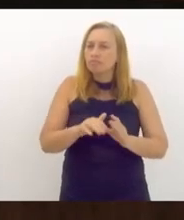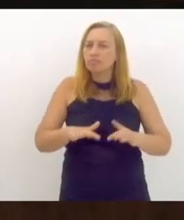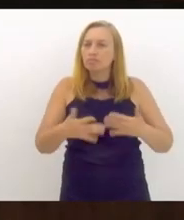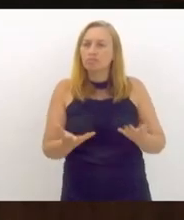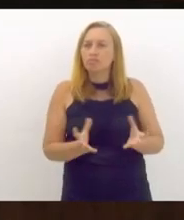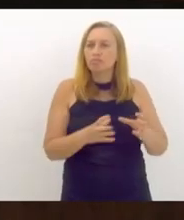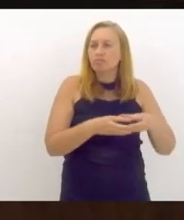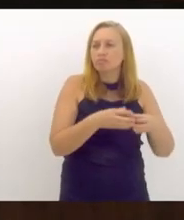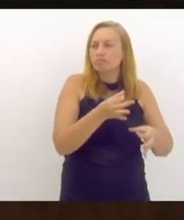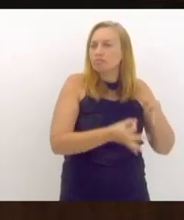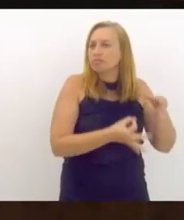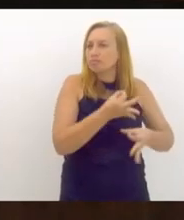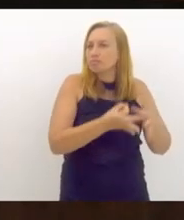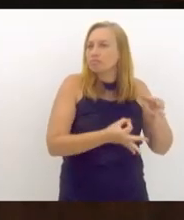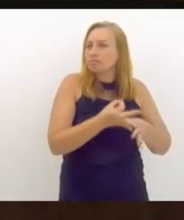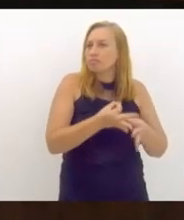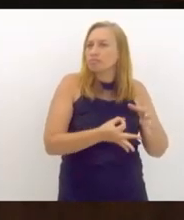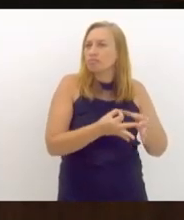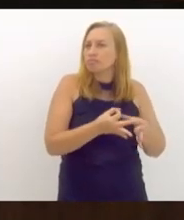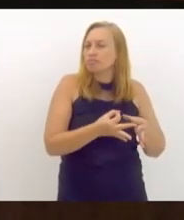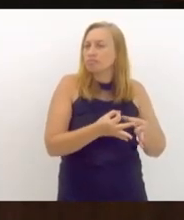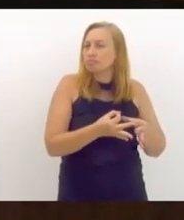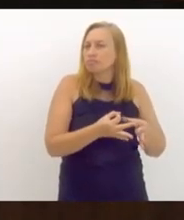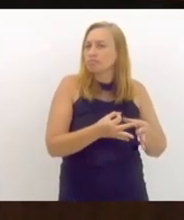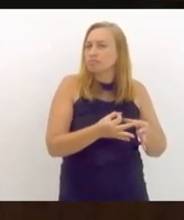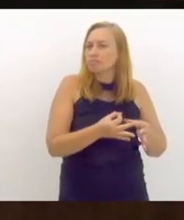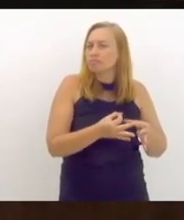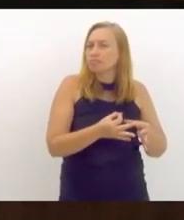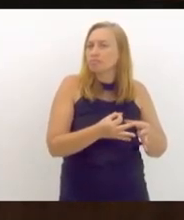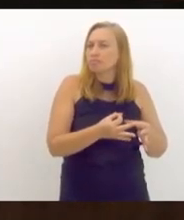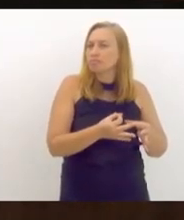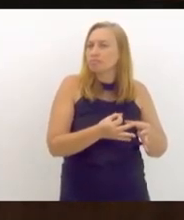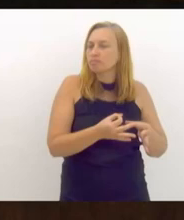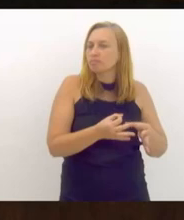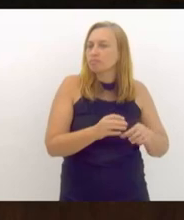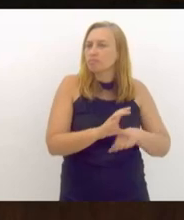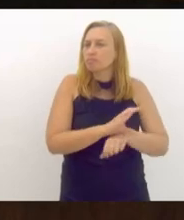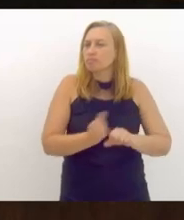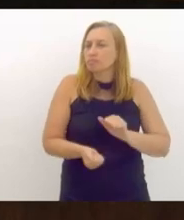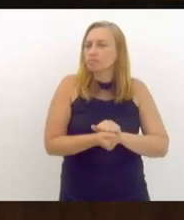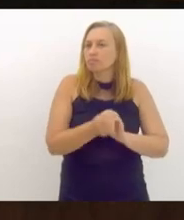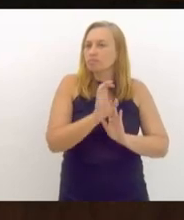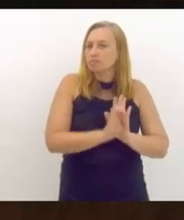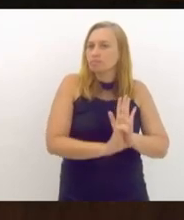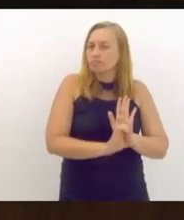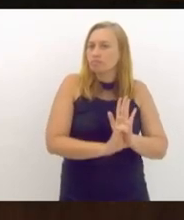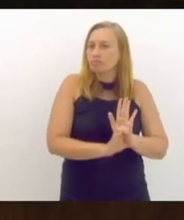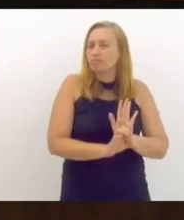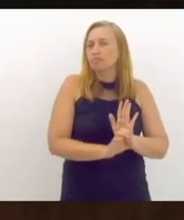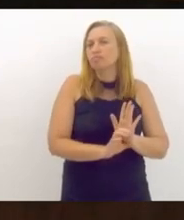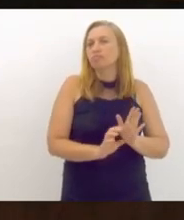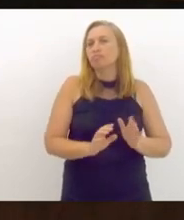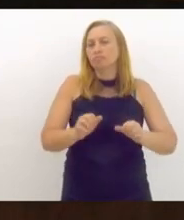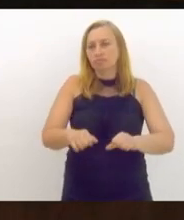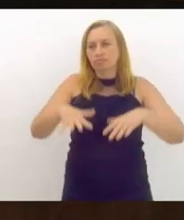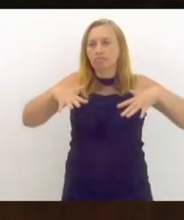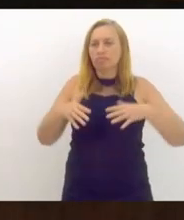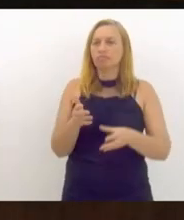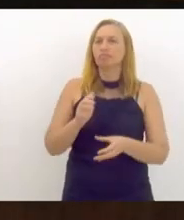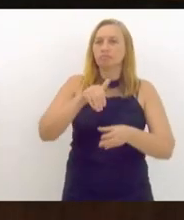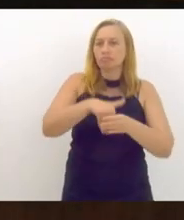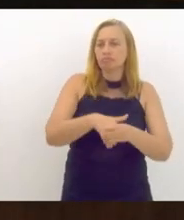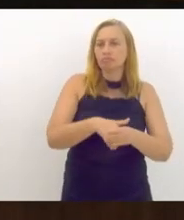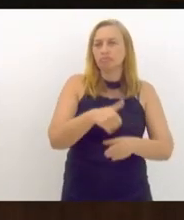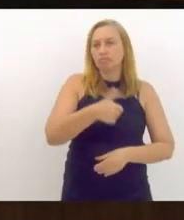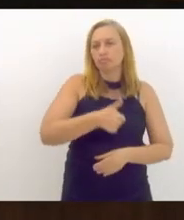de Constituição e Justiça dá o parecer pela constitucionalidade com emenda? O plenário vota primeiro a